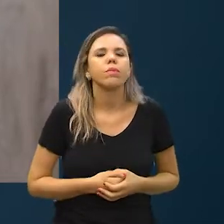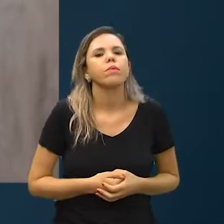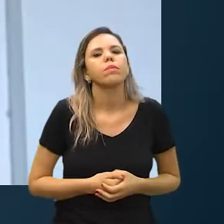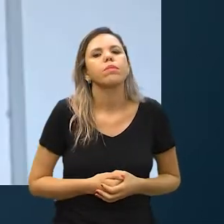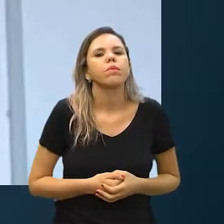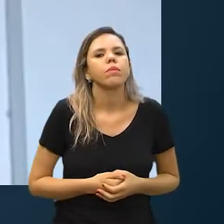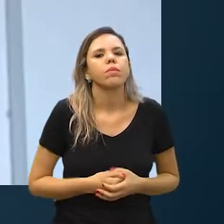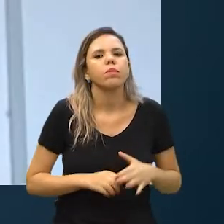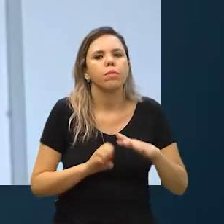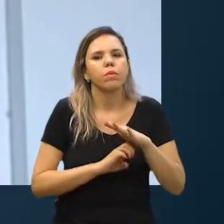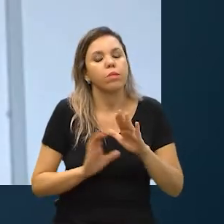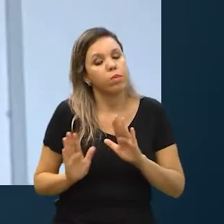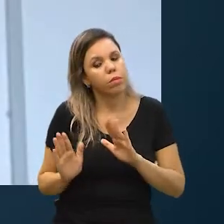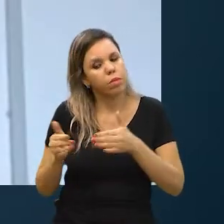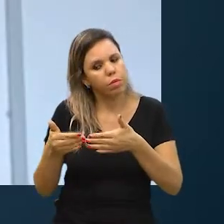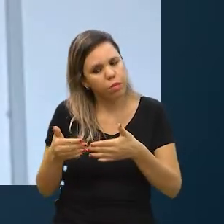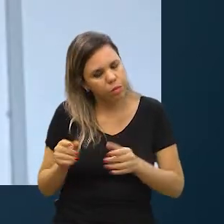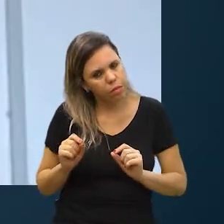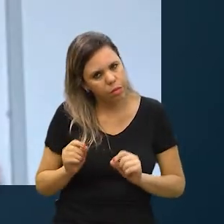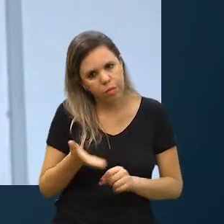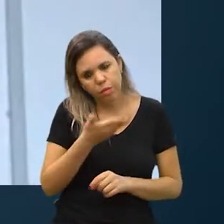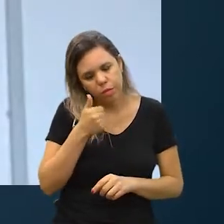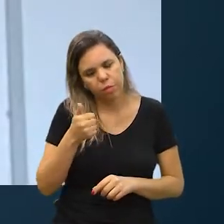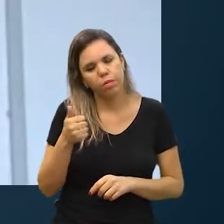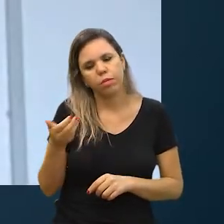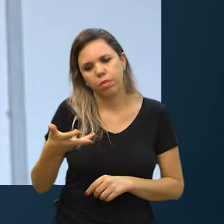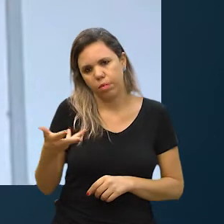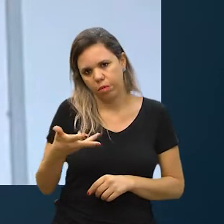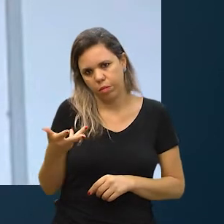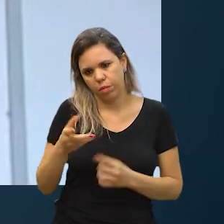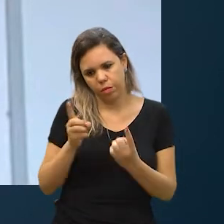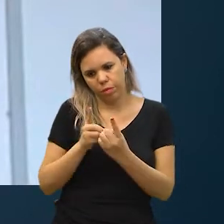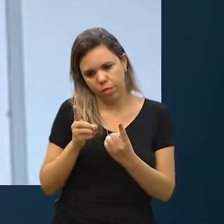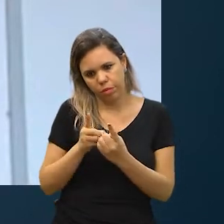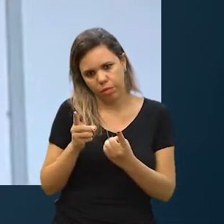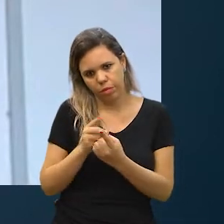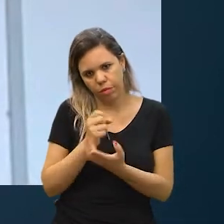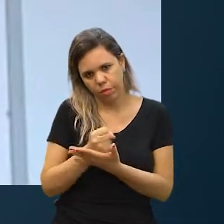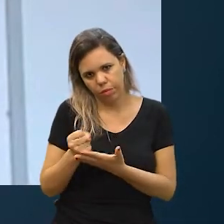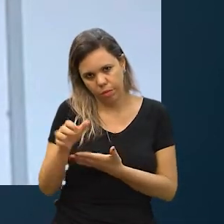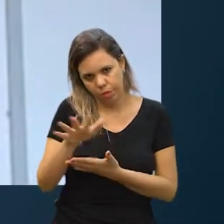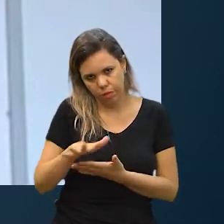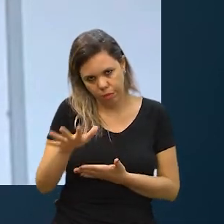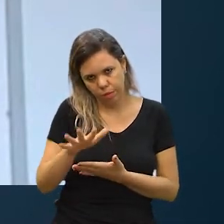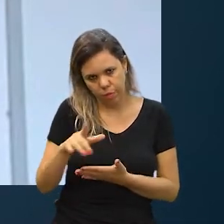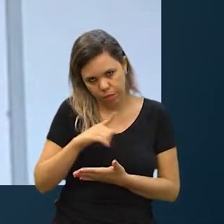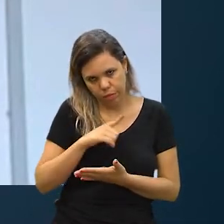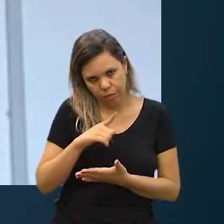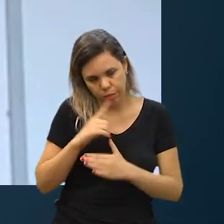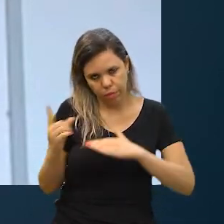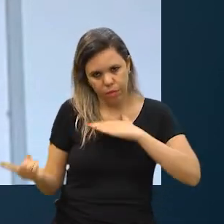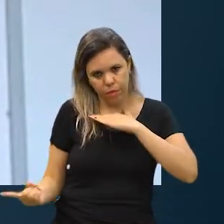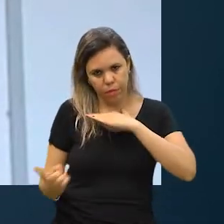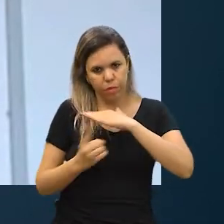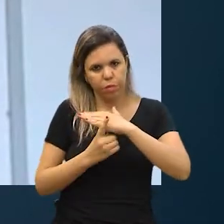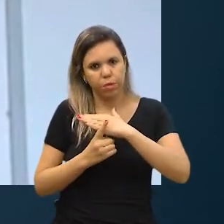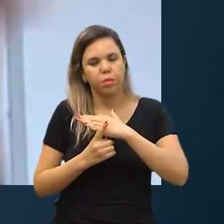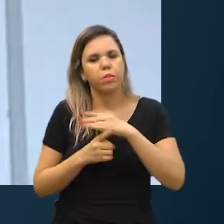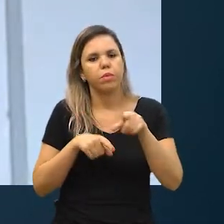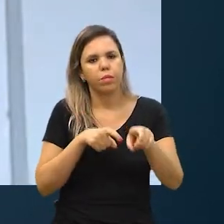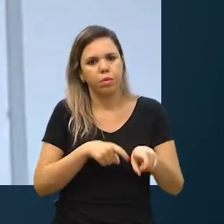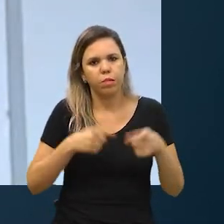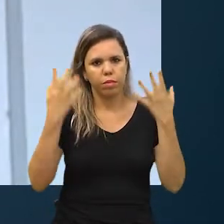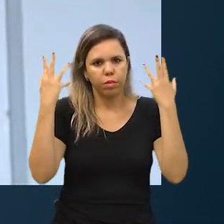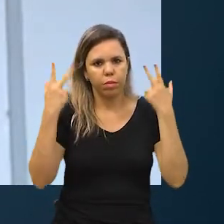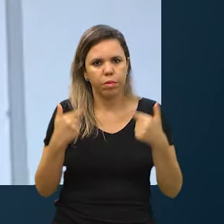ser uma legal tech, né, que é super focada em melhorar e otimizar fluxos contratuais, a gente tem clientes que são do mercado